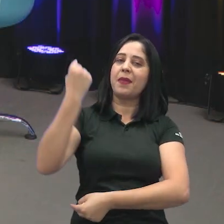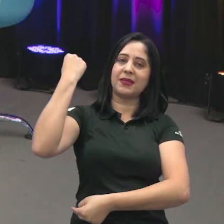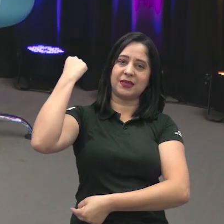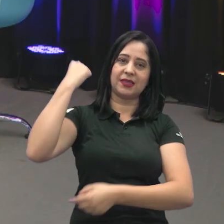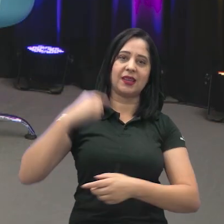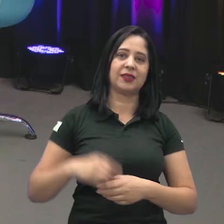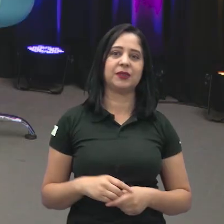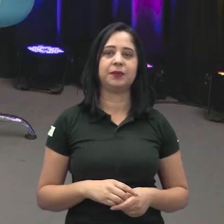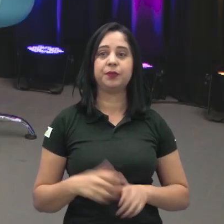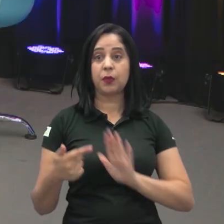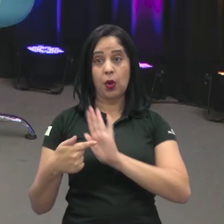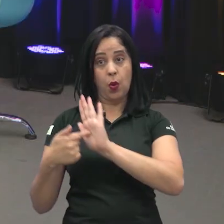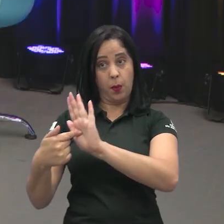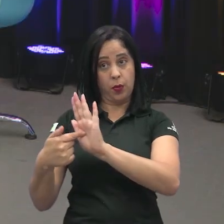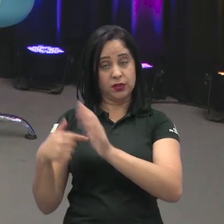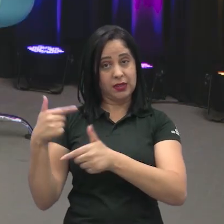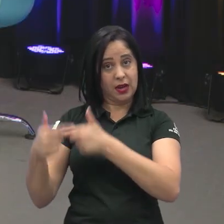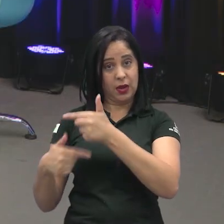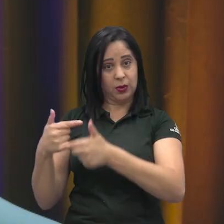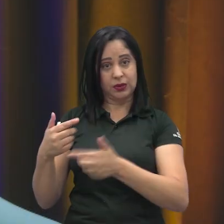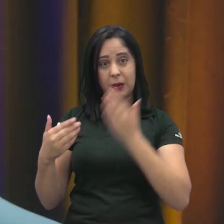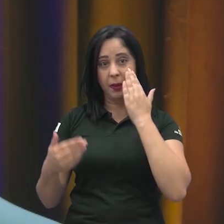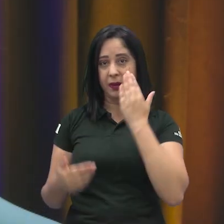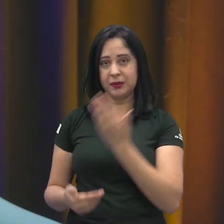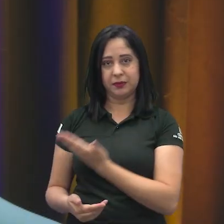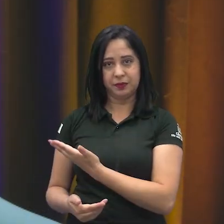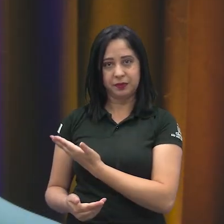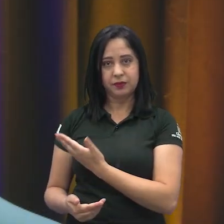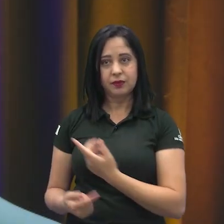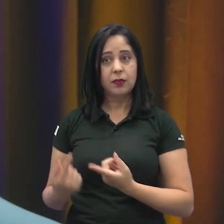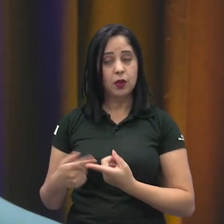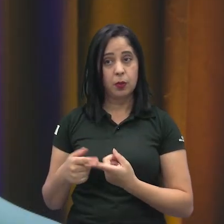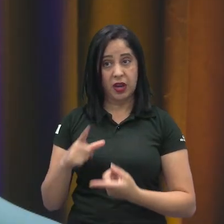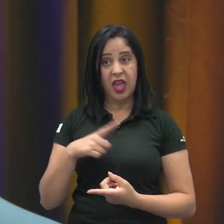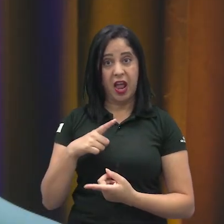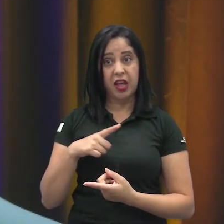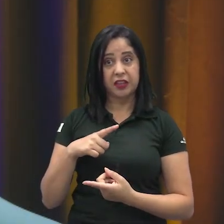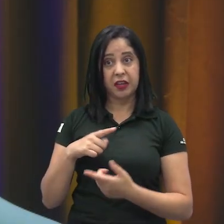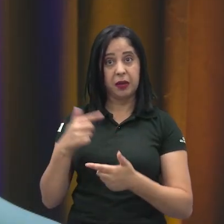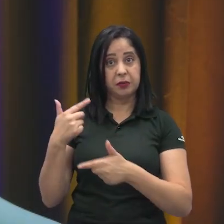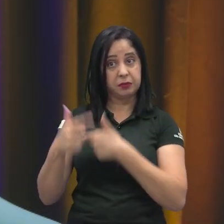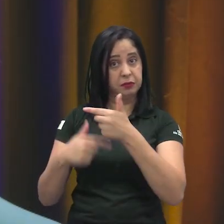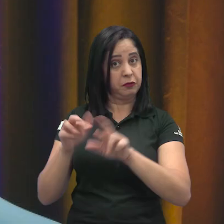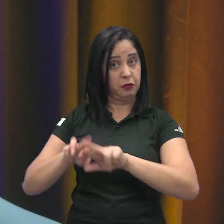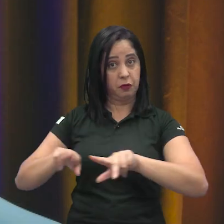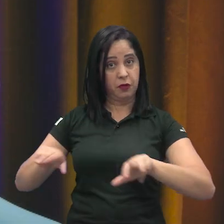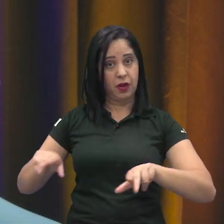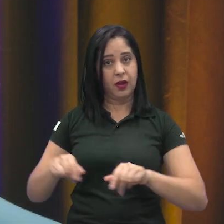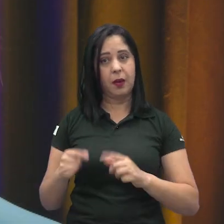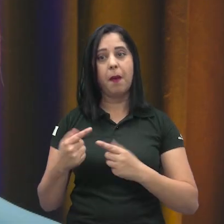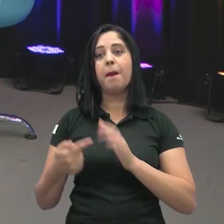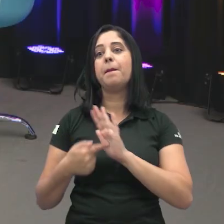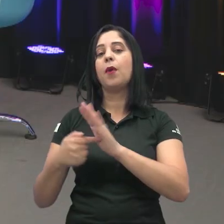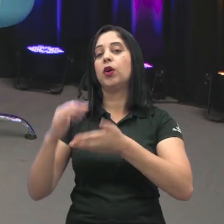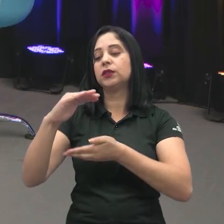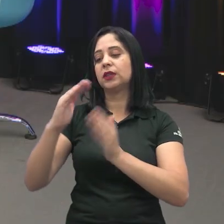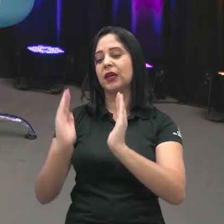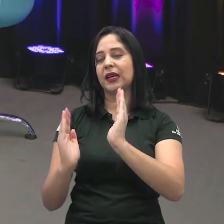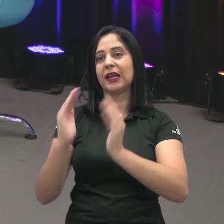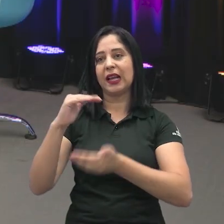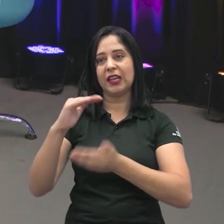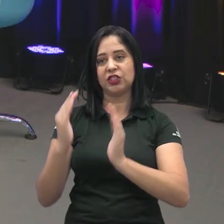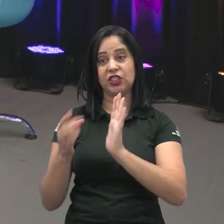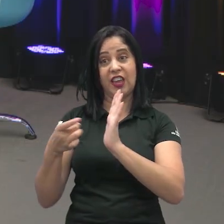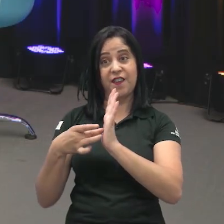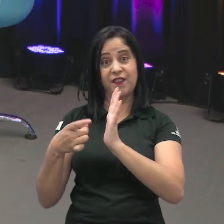gente precisa trazer, né? Vamos mostrar um dos trabalhos que a Márcia trouxe, porque ela trabalha com várias vertentes. Então, mostra pra gente essa caixinha